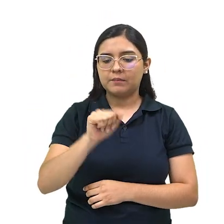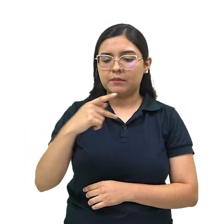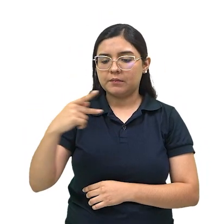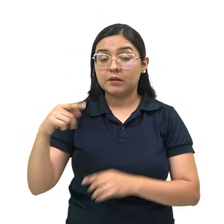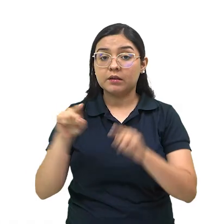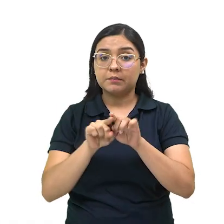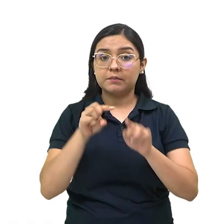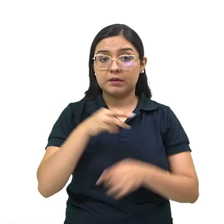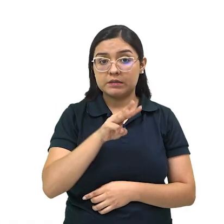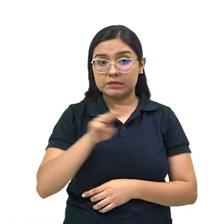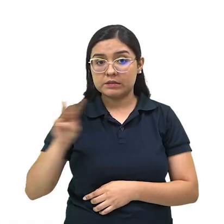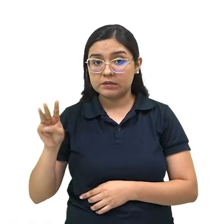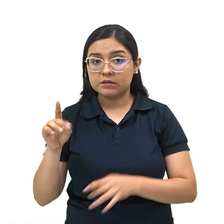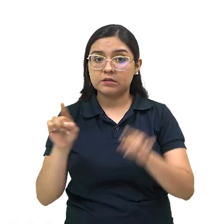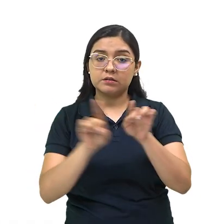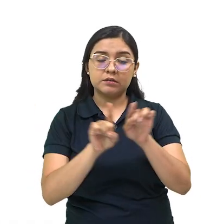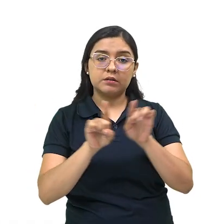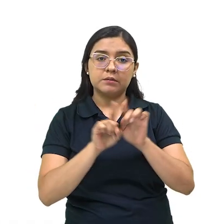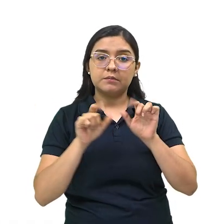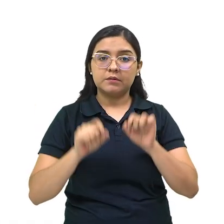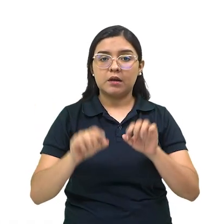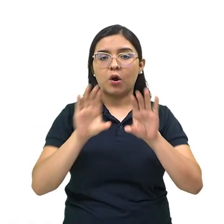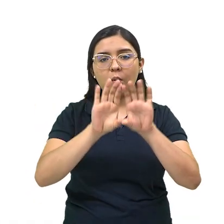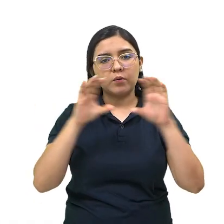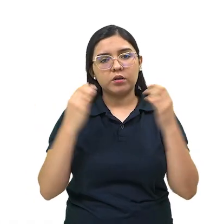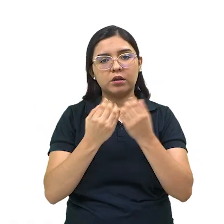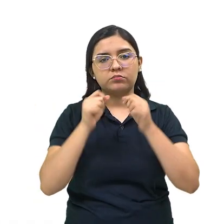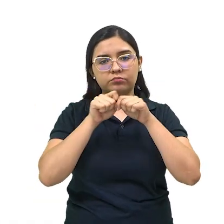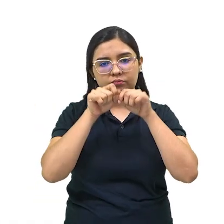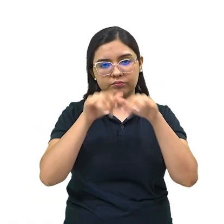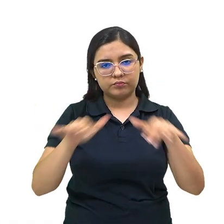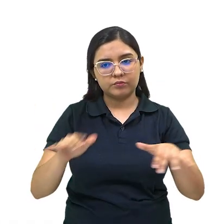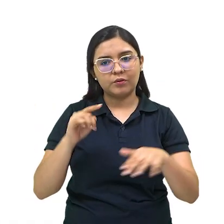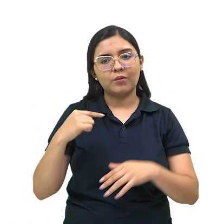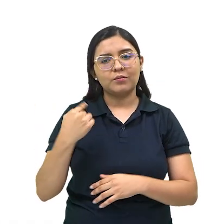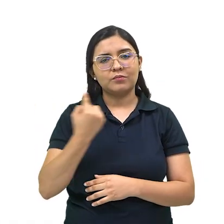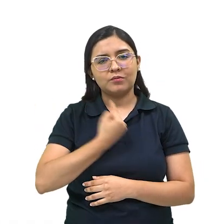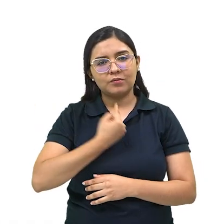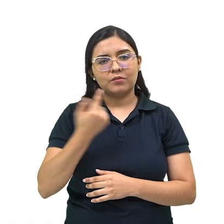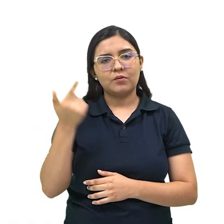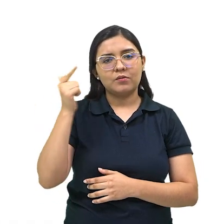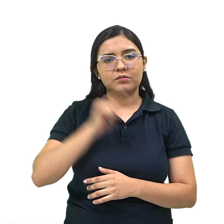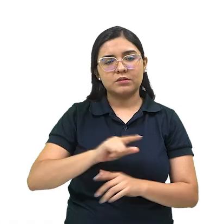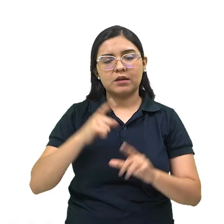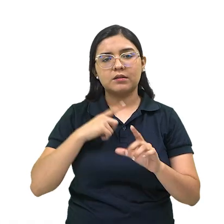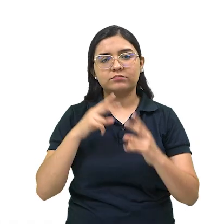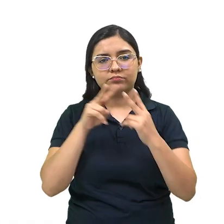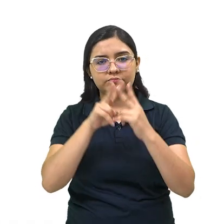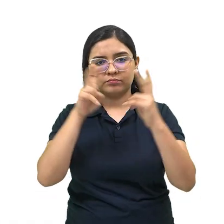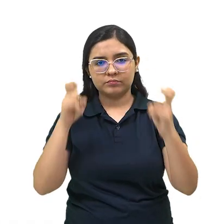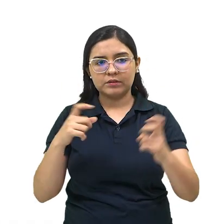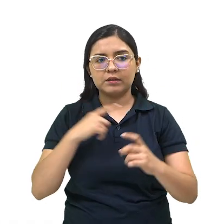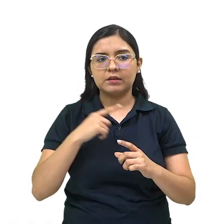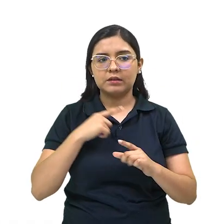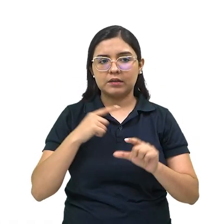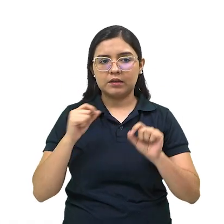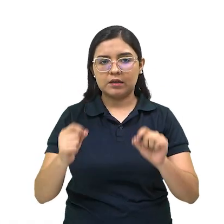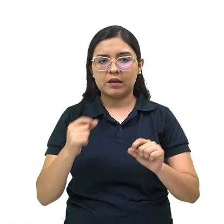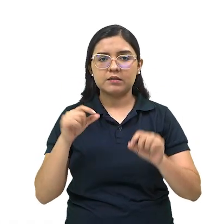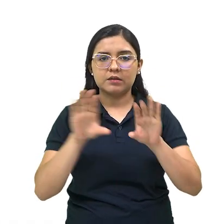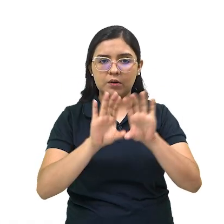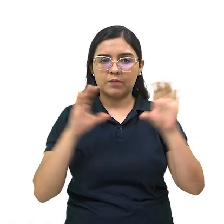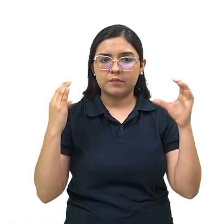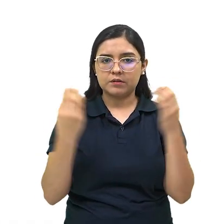sites, a ampliação das nossas comunidades. Então, a gente consegue ali, a partir de uma comunidade virtual, também ter a nossa comunidade